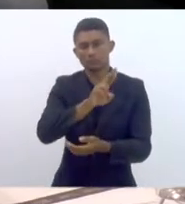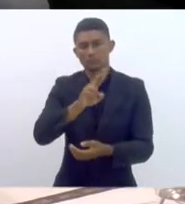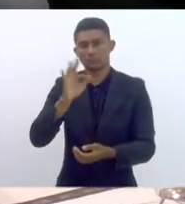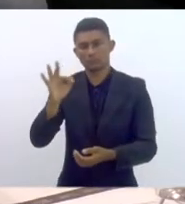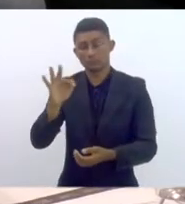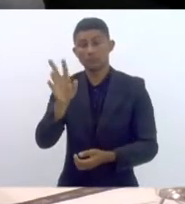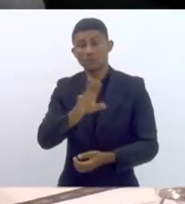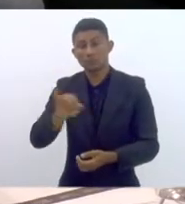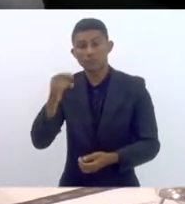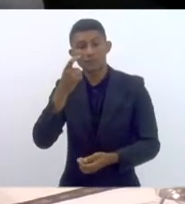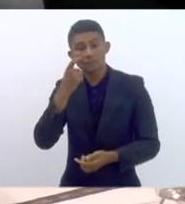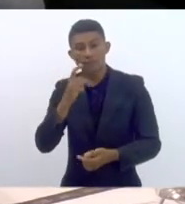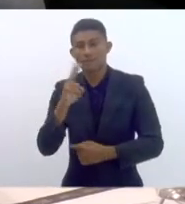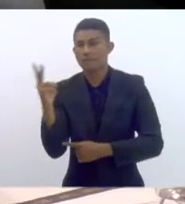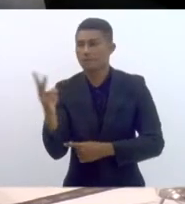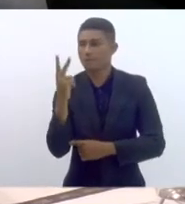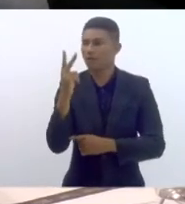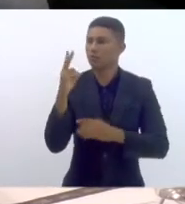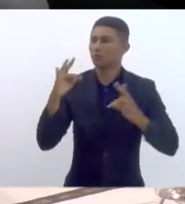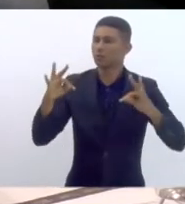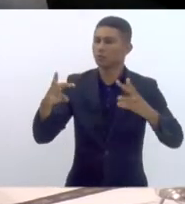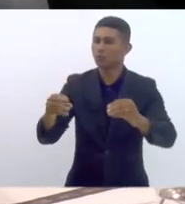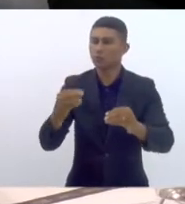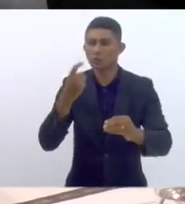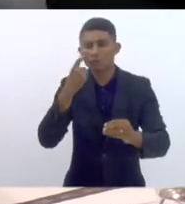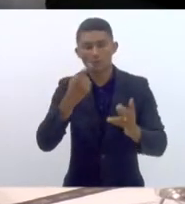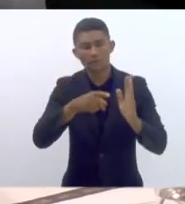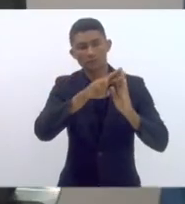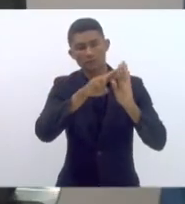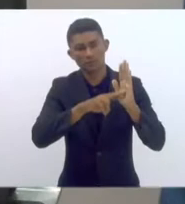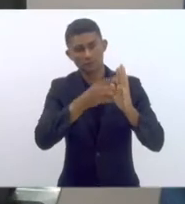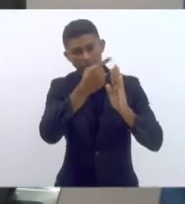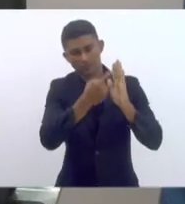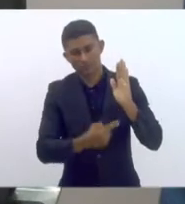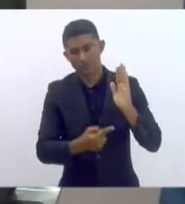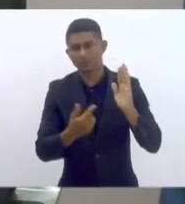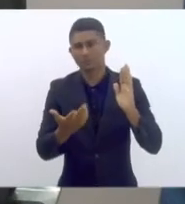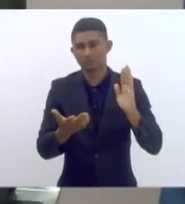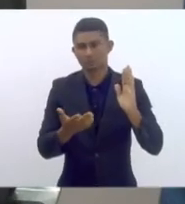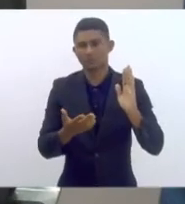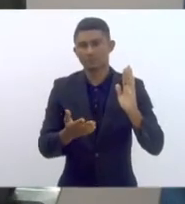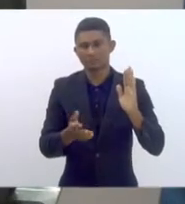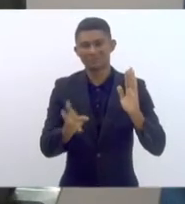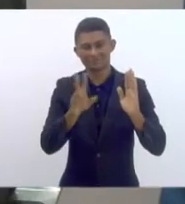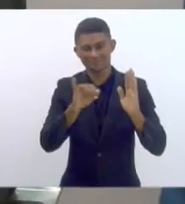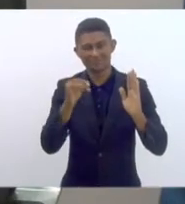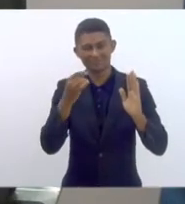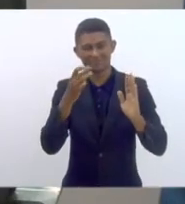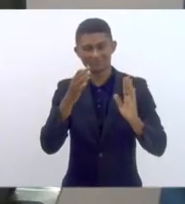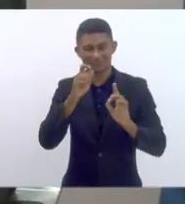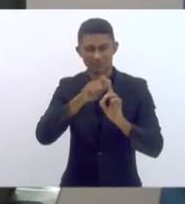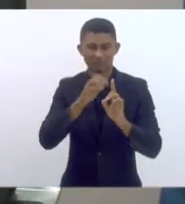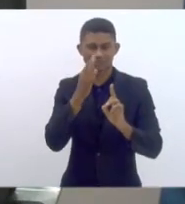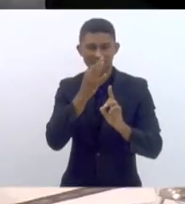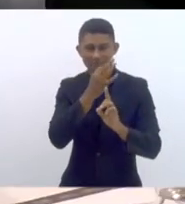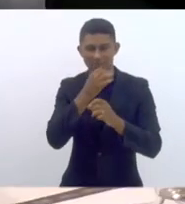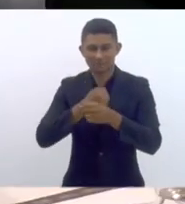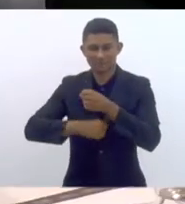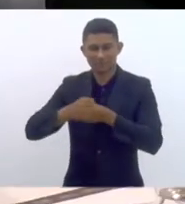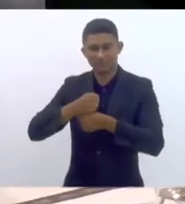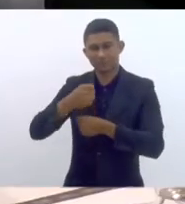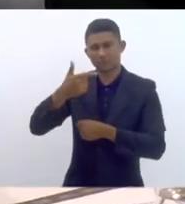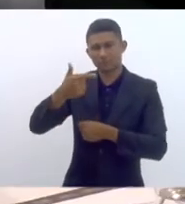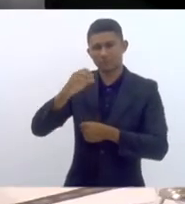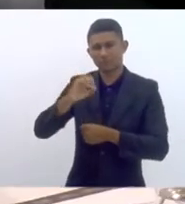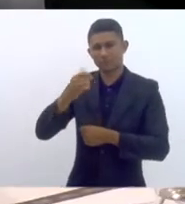valores, né, para a regra da LC 178. Então, vai retroagir esses valores para setembro de 20. Na verdade,